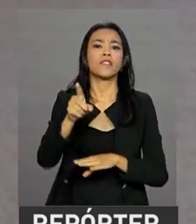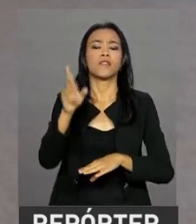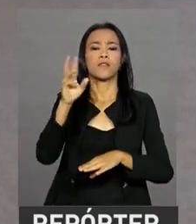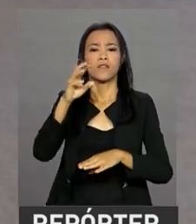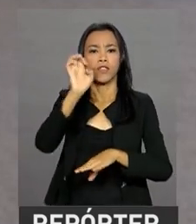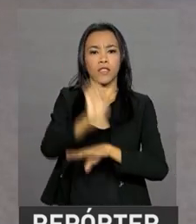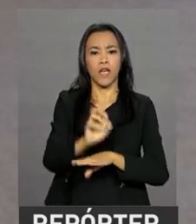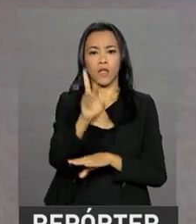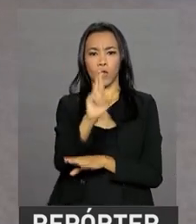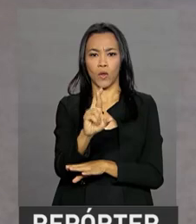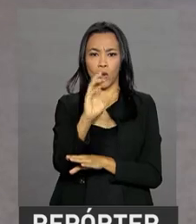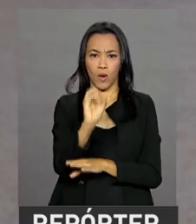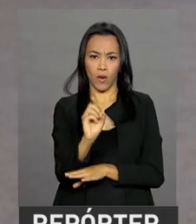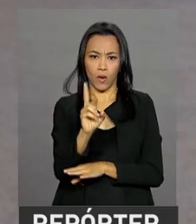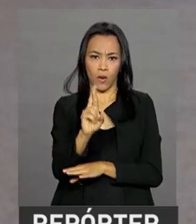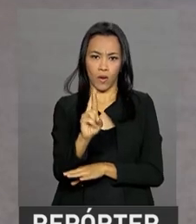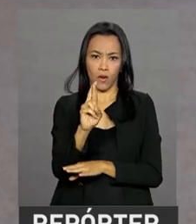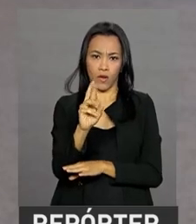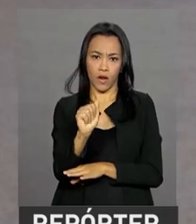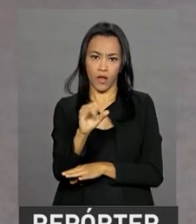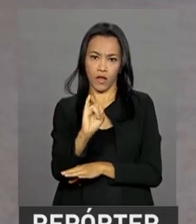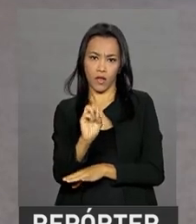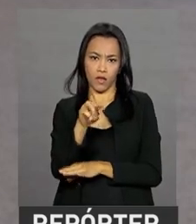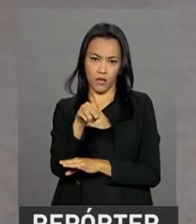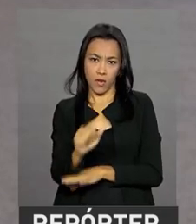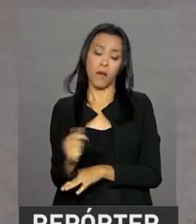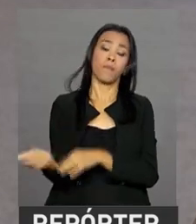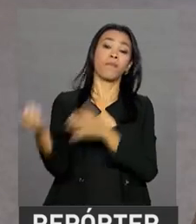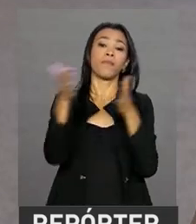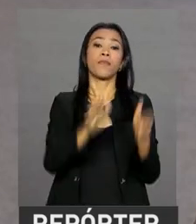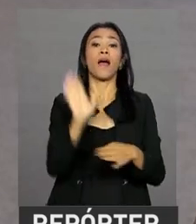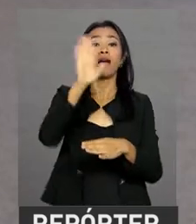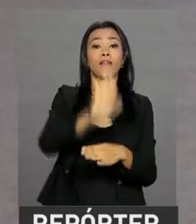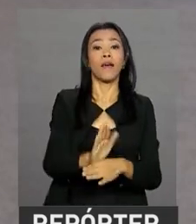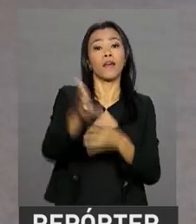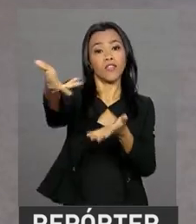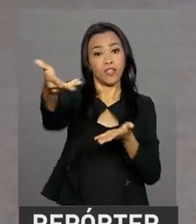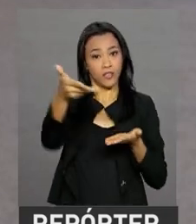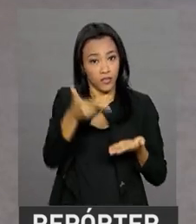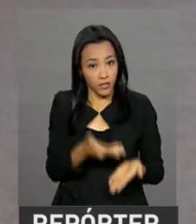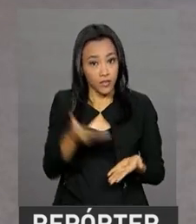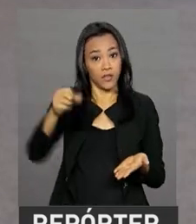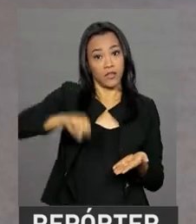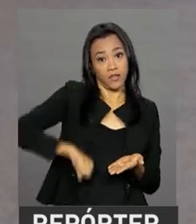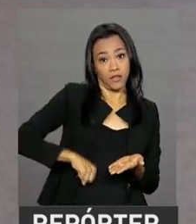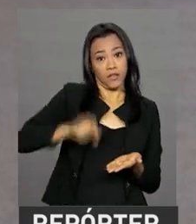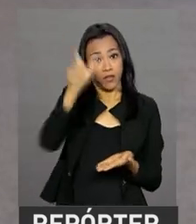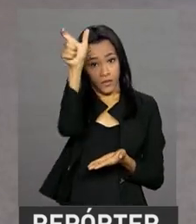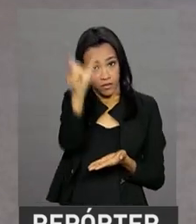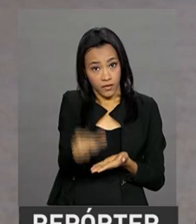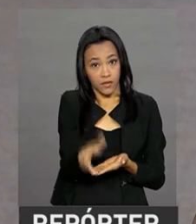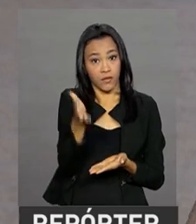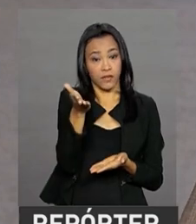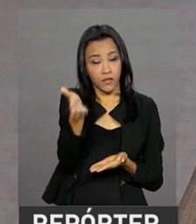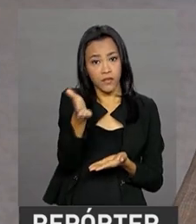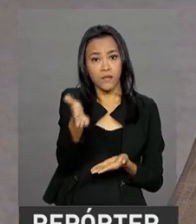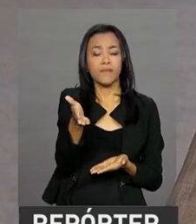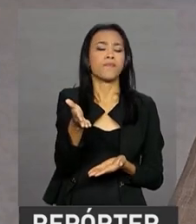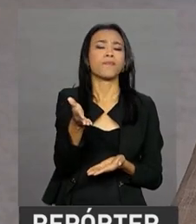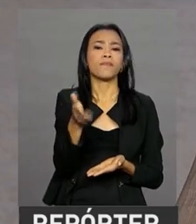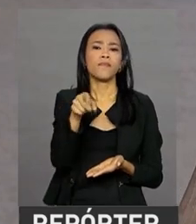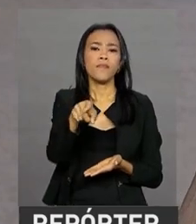parte da tarde, o presidente Michel Temer recebe o chanceler dos Emirados Árabes Unidos, o Sheikh